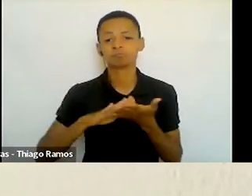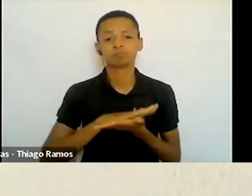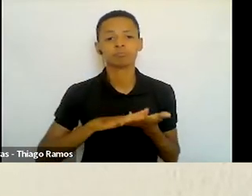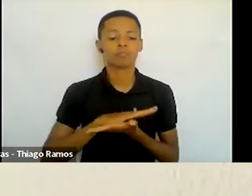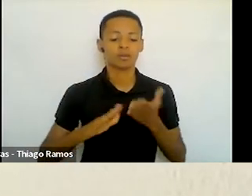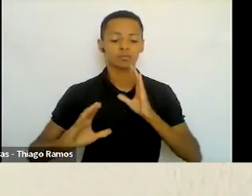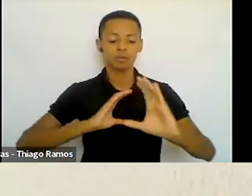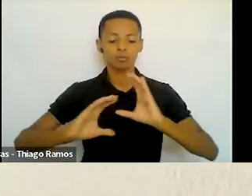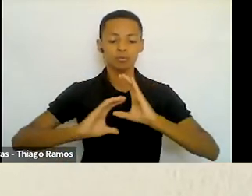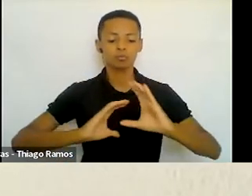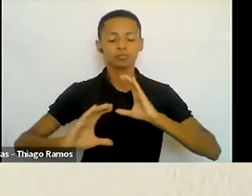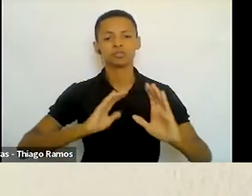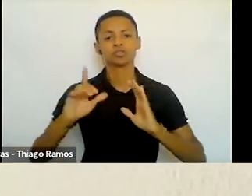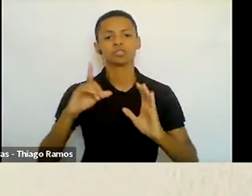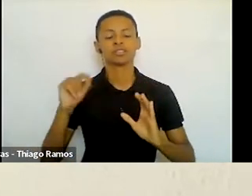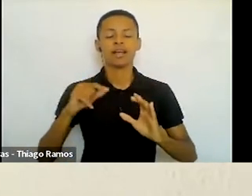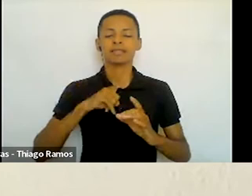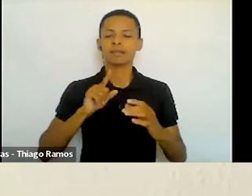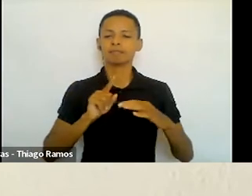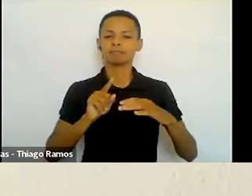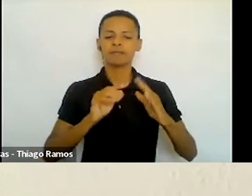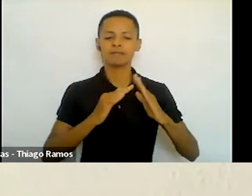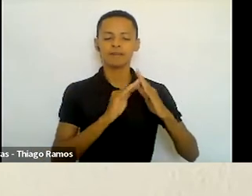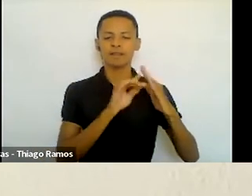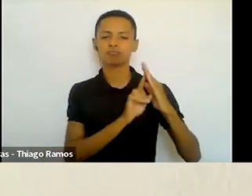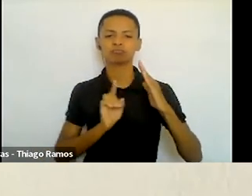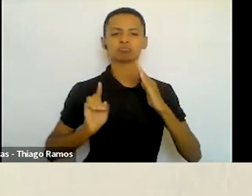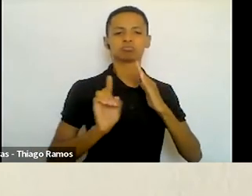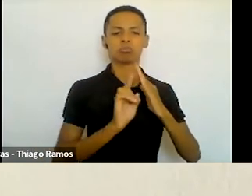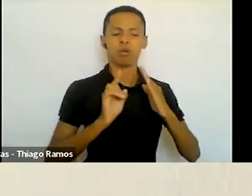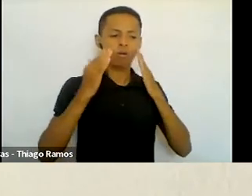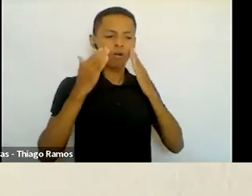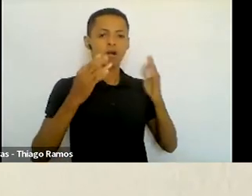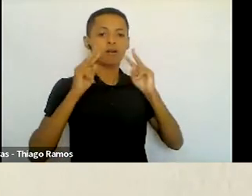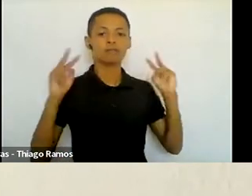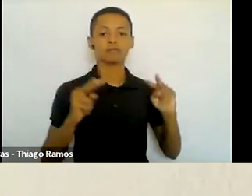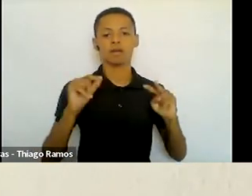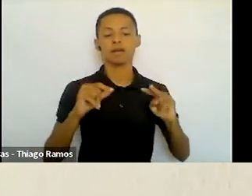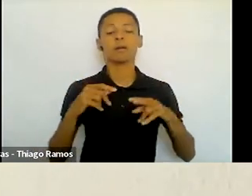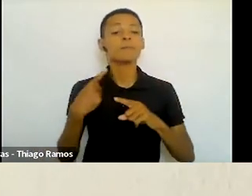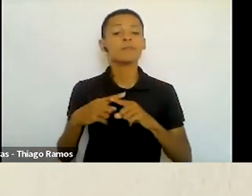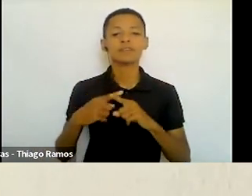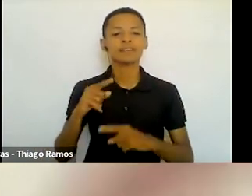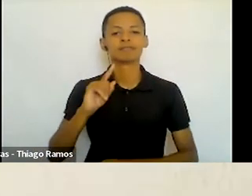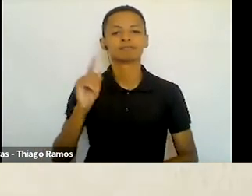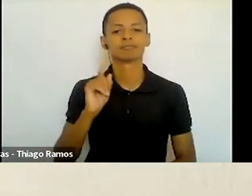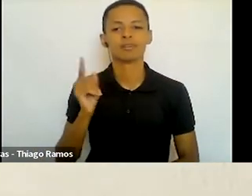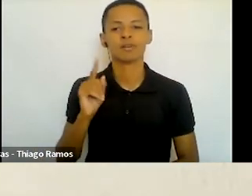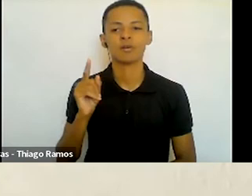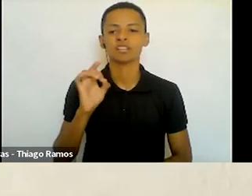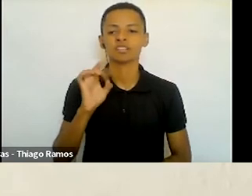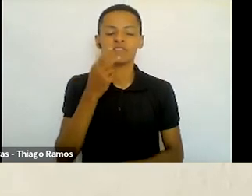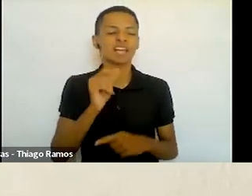comunicação com o protagonismo da favela informando sobre a COVID-19. Porque não basta dizer deixa uma